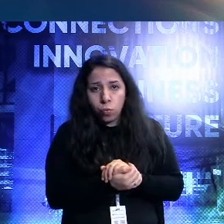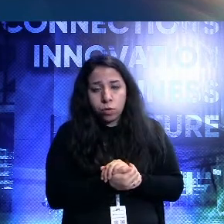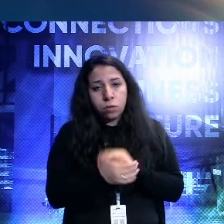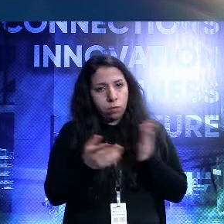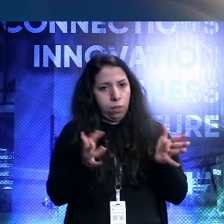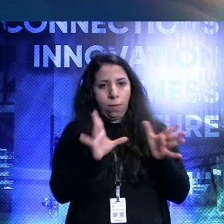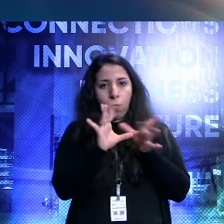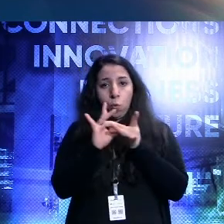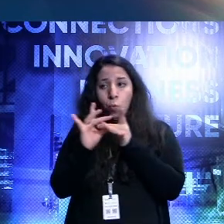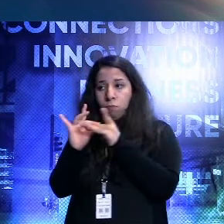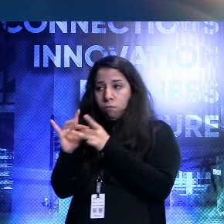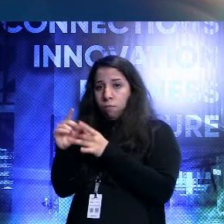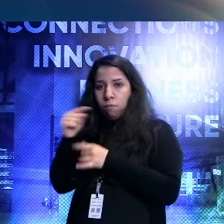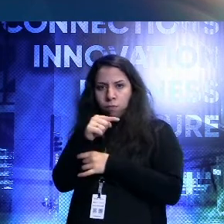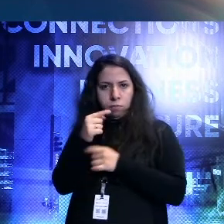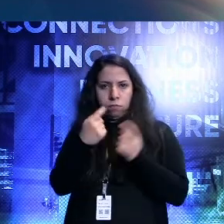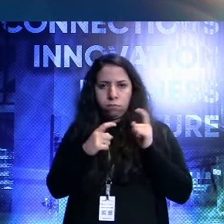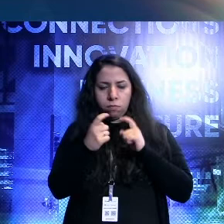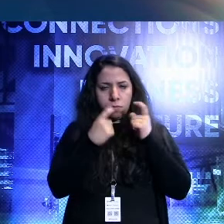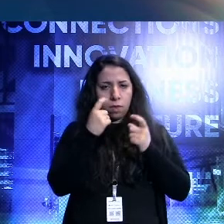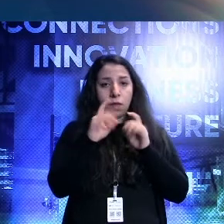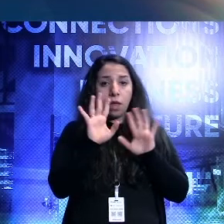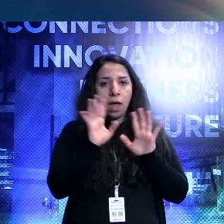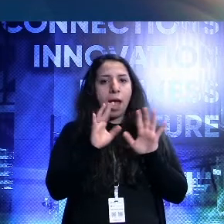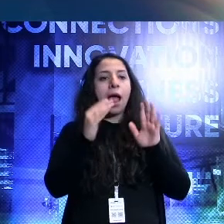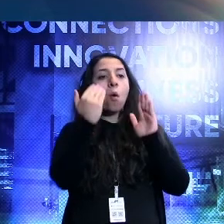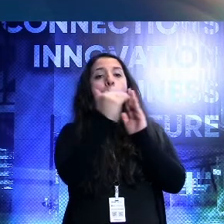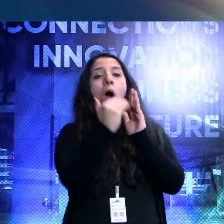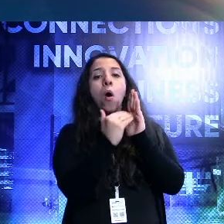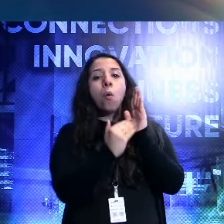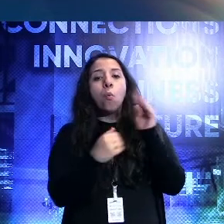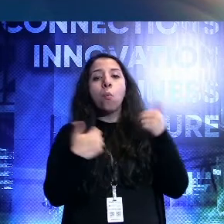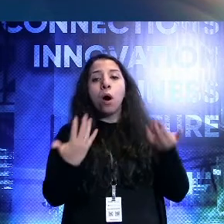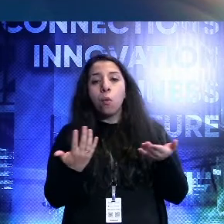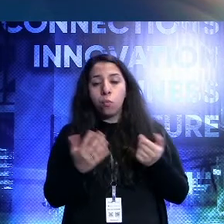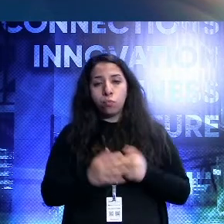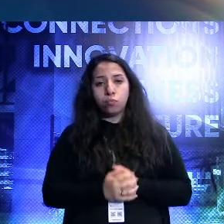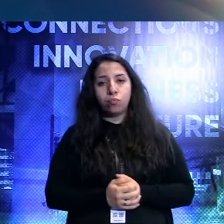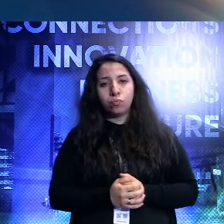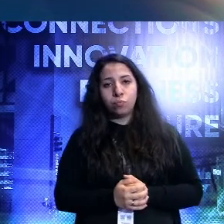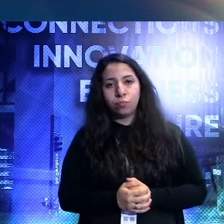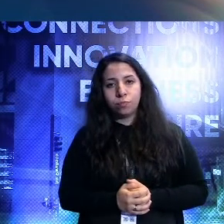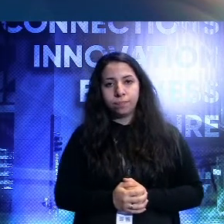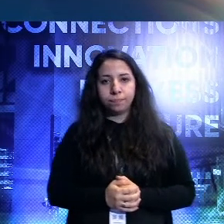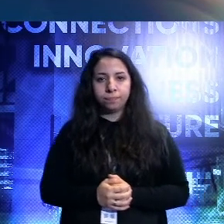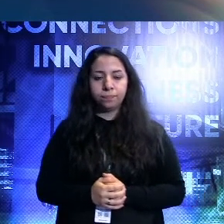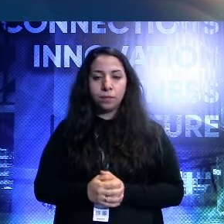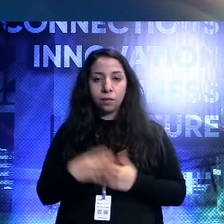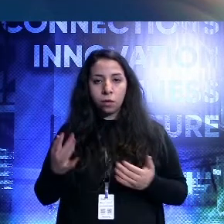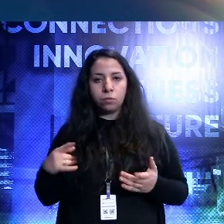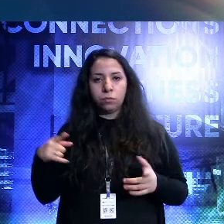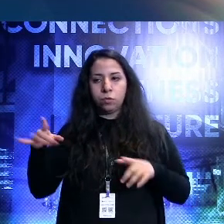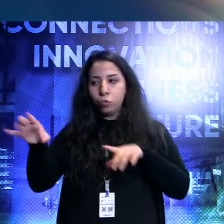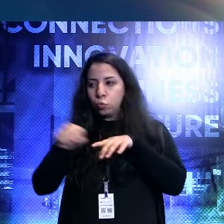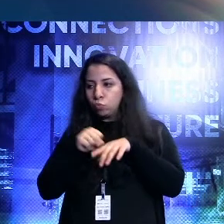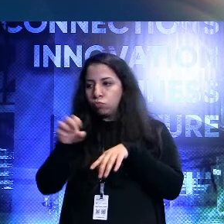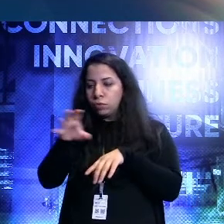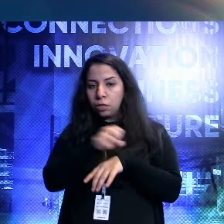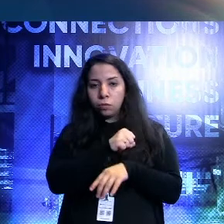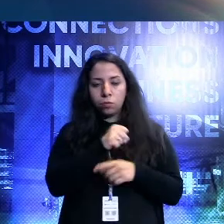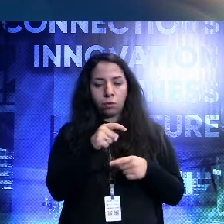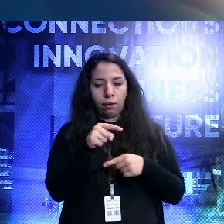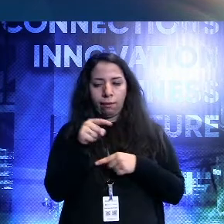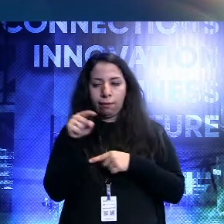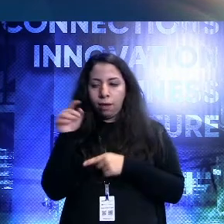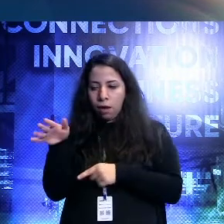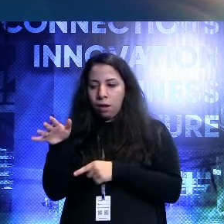E aí vocês imaginam que cada vez que, puxando, né, como que a gente está juntando o design pattern com o